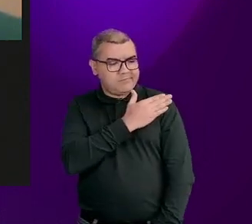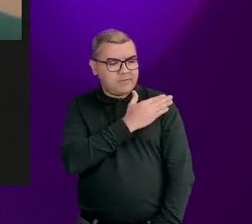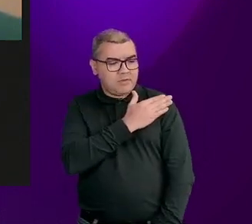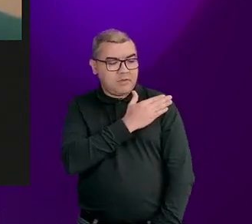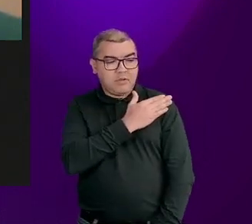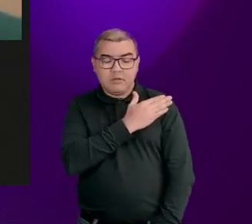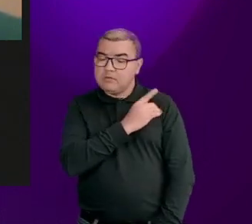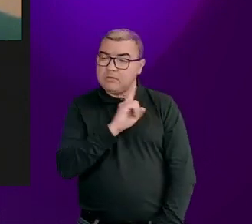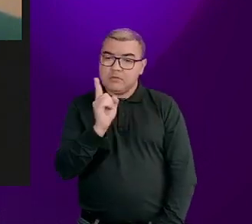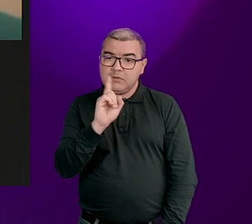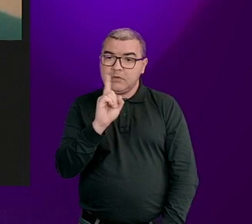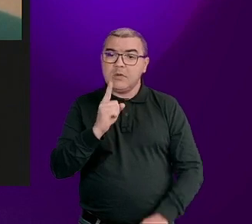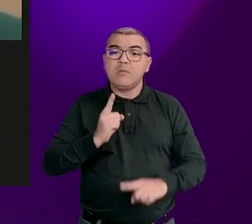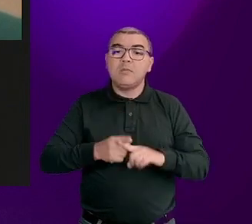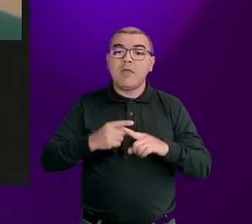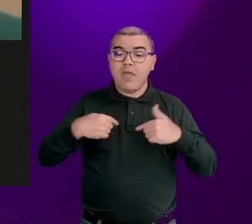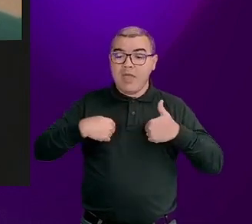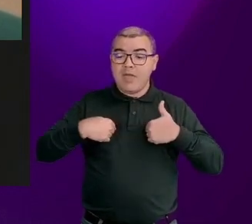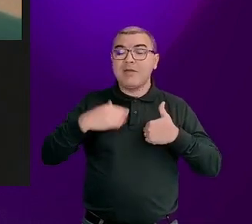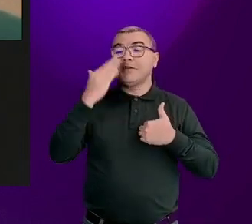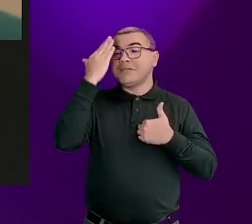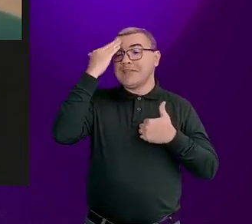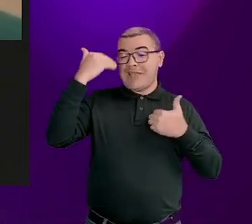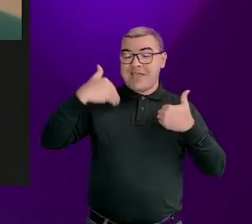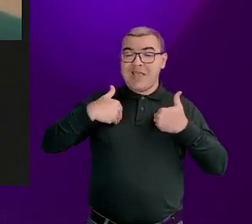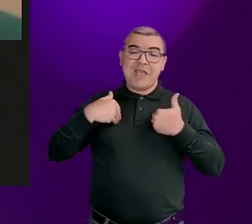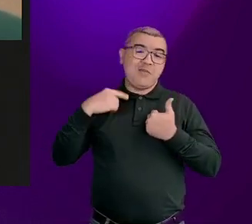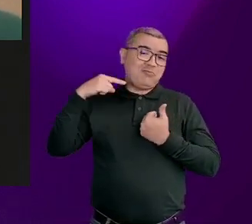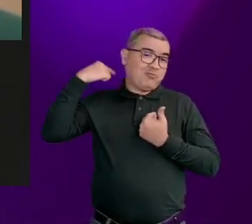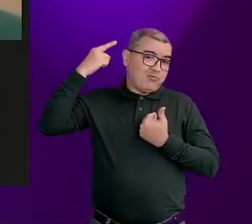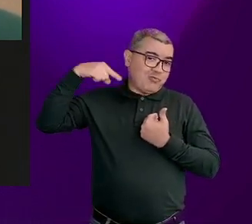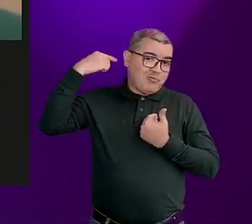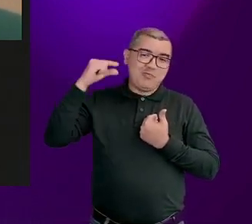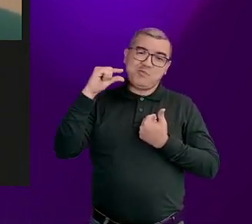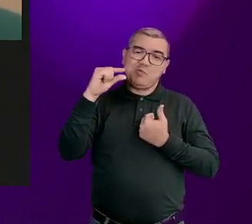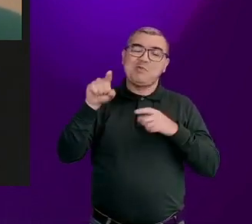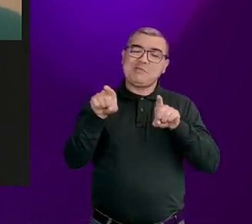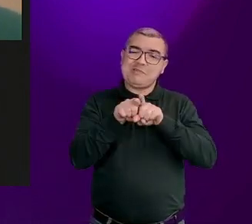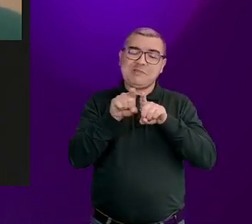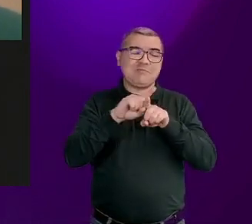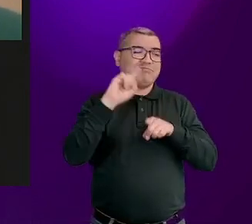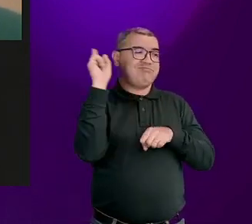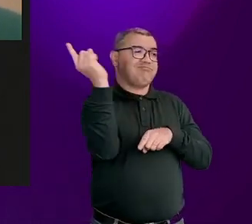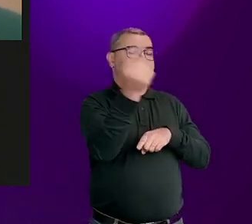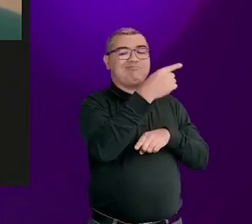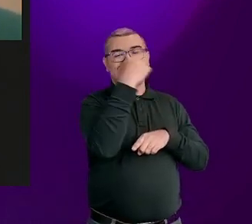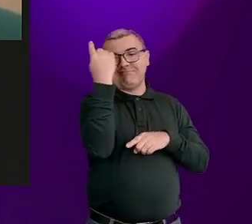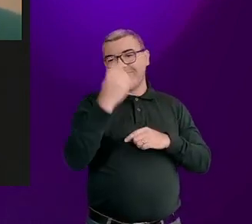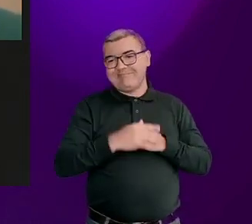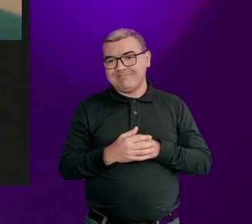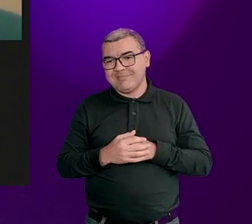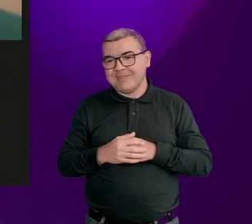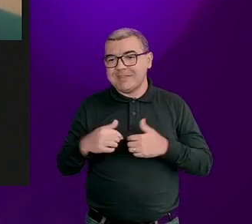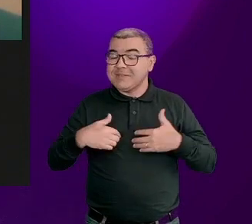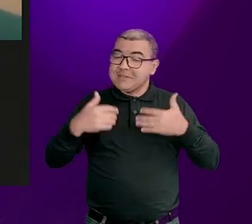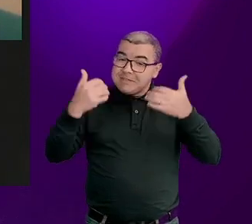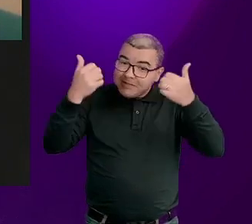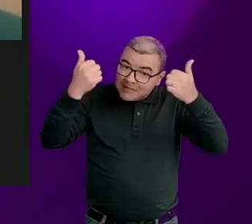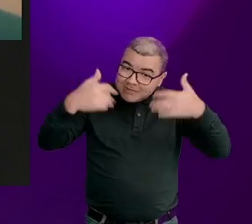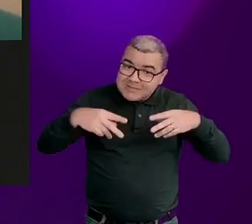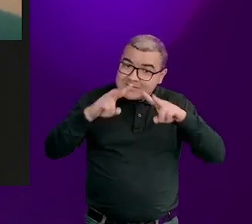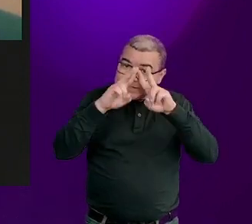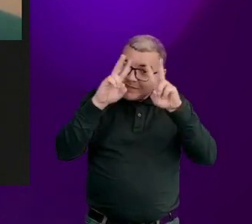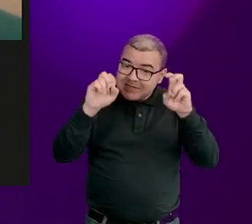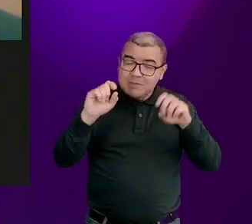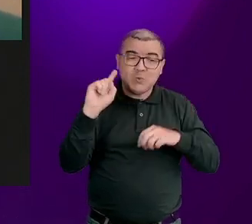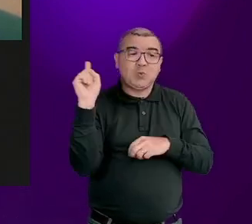minha loucura, o tema era De Perto Ninguém é Normal, né? Estávamos falando das nossas anormalidades. E se